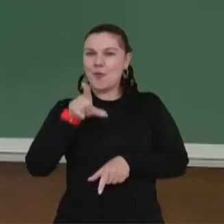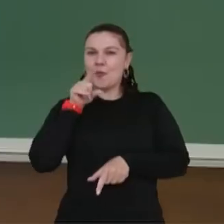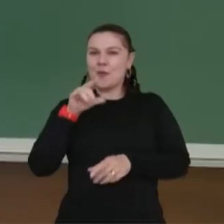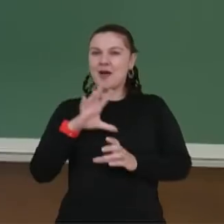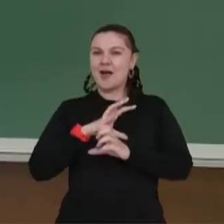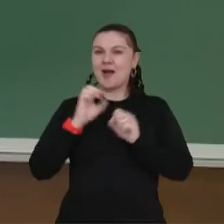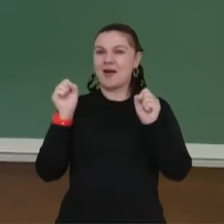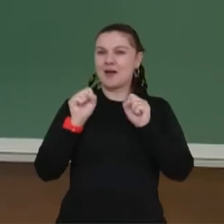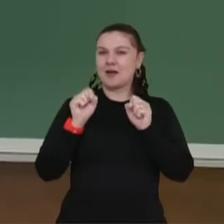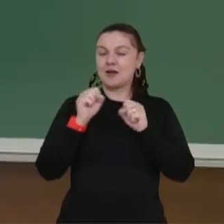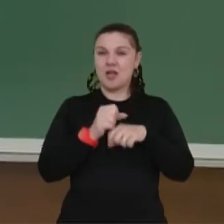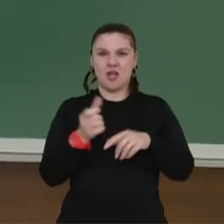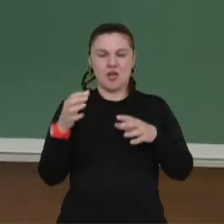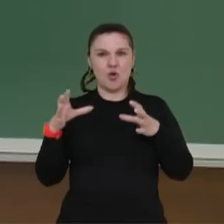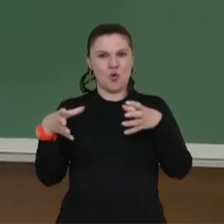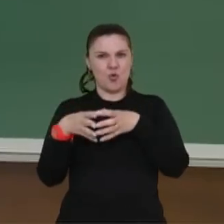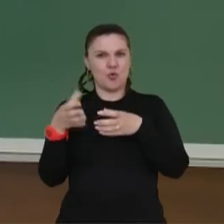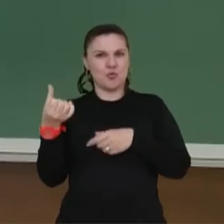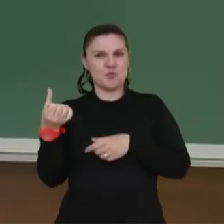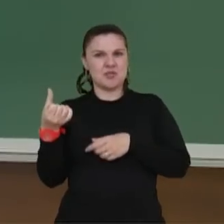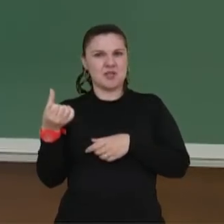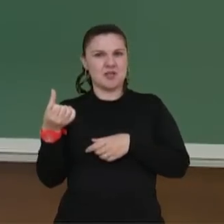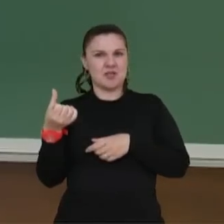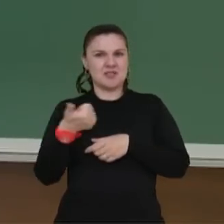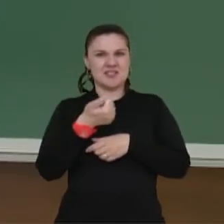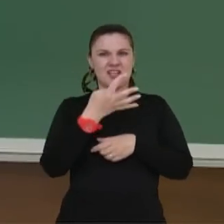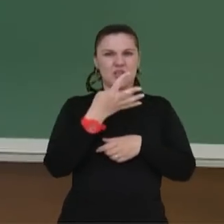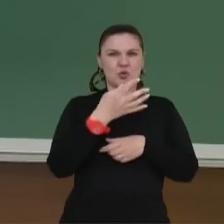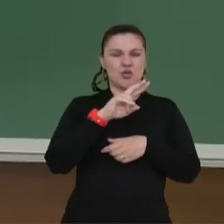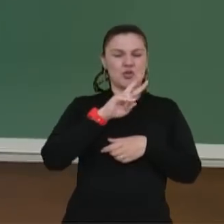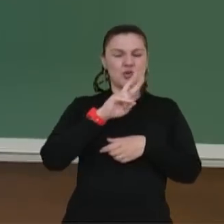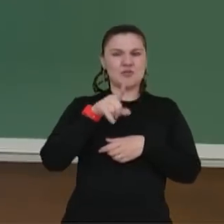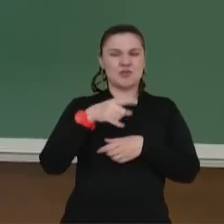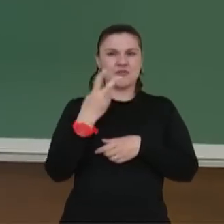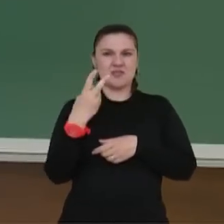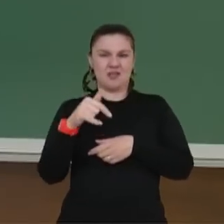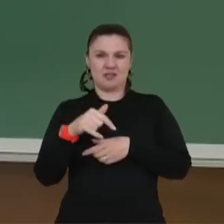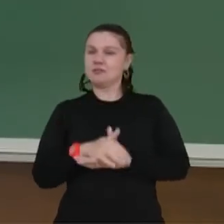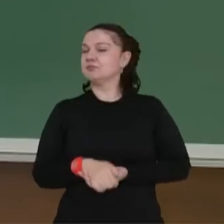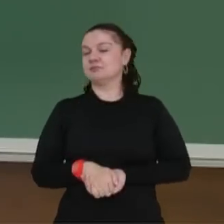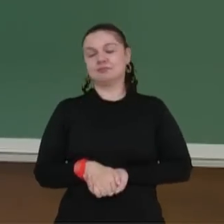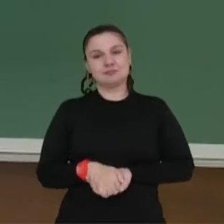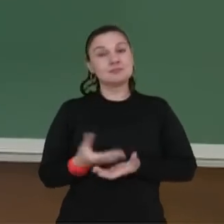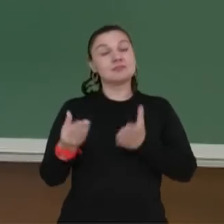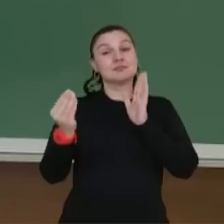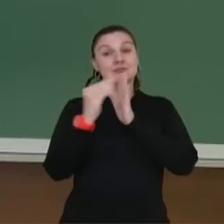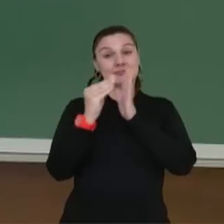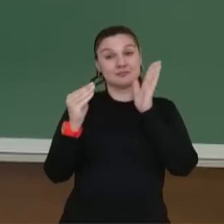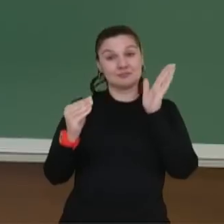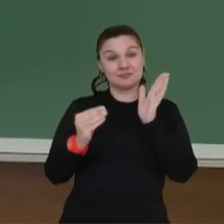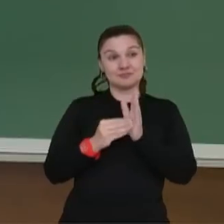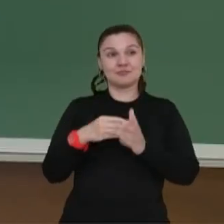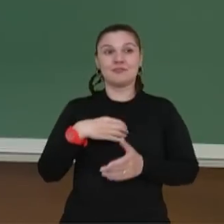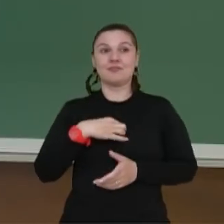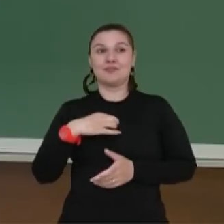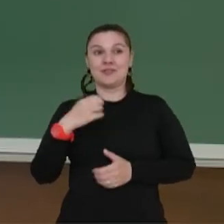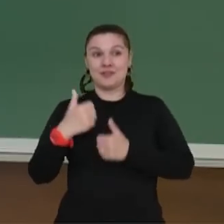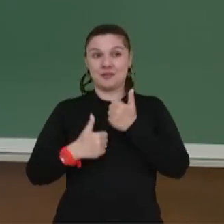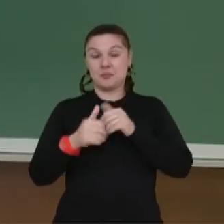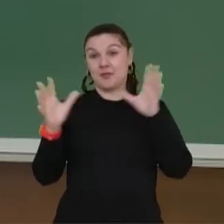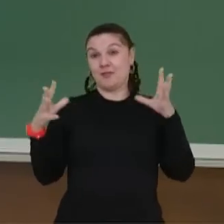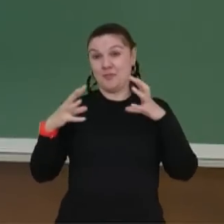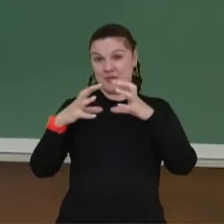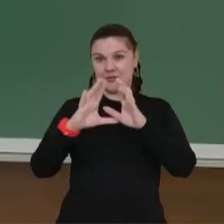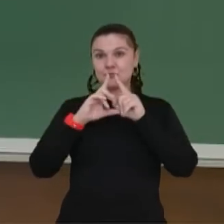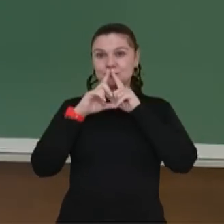preferido? É o time 6? É o time 14? É o time 2,27? Não. Aí você vai ter que escolher o seu time, eu não vou falar nenhum time para não dar